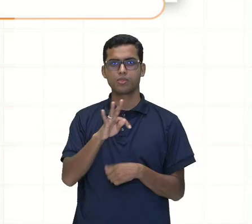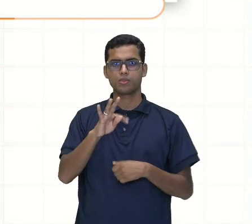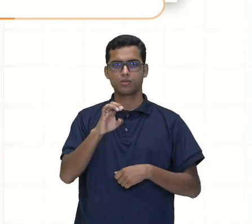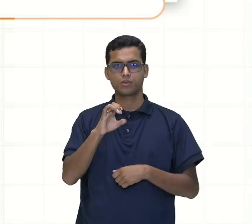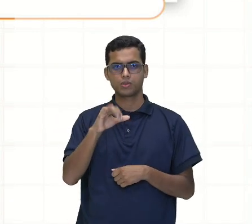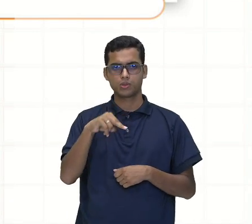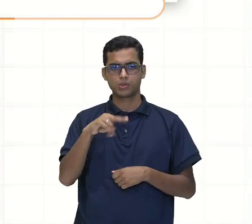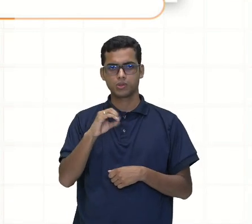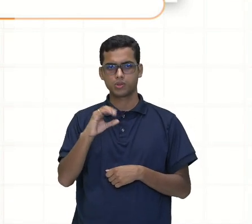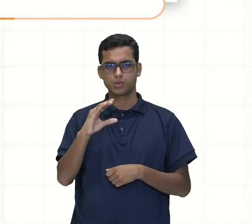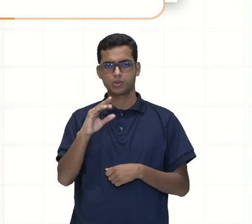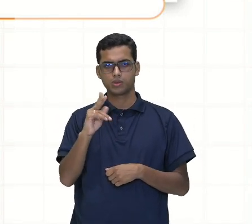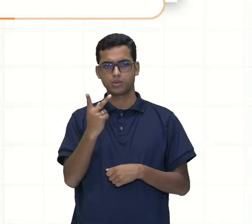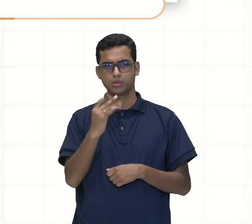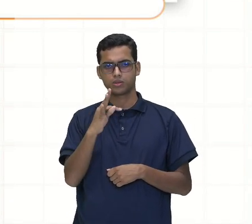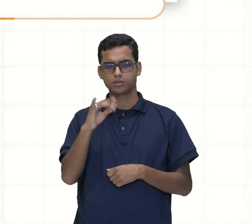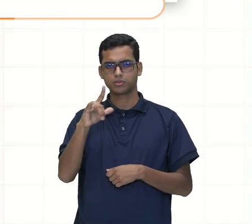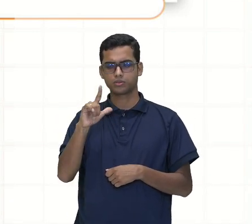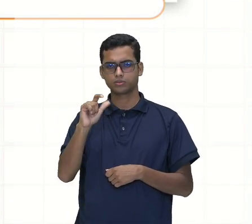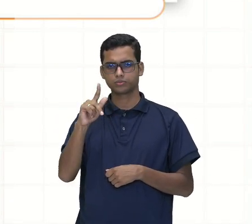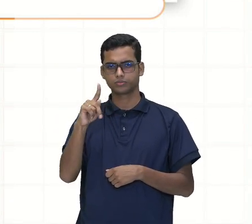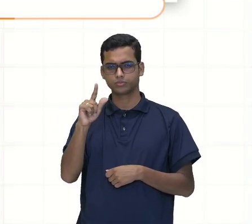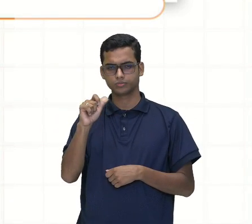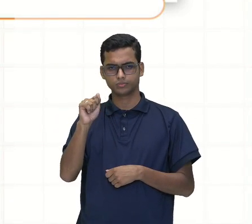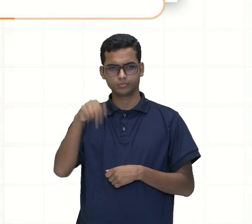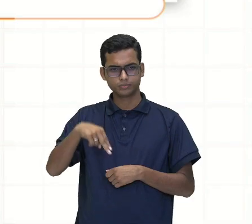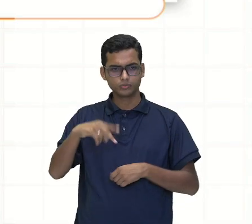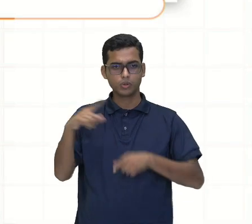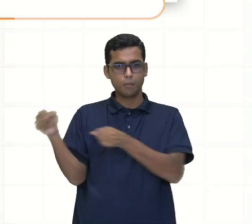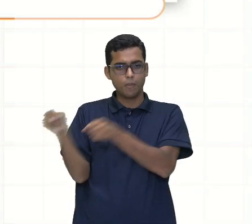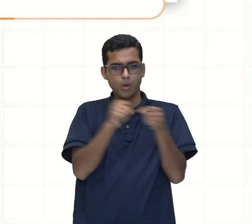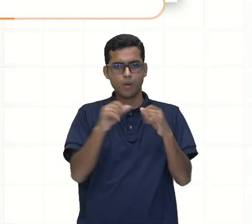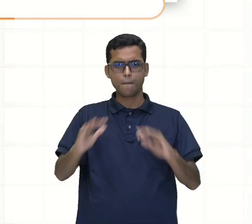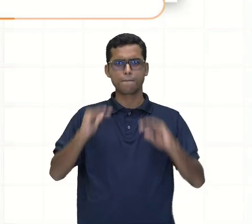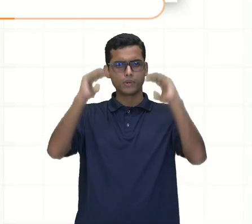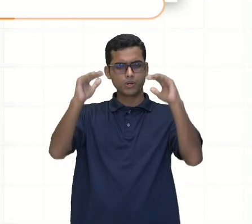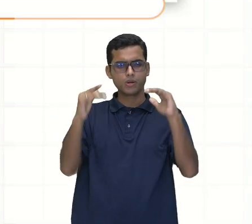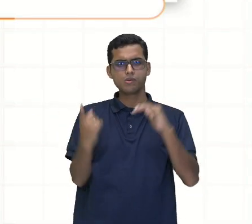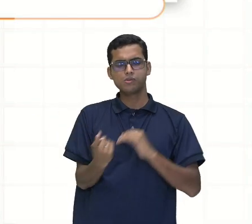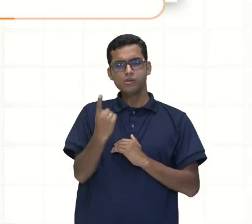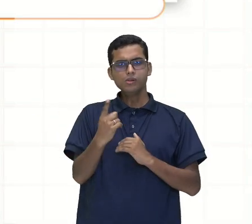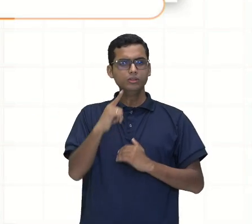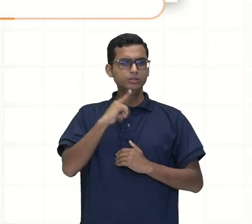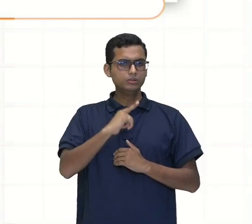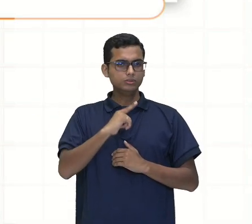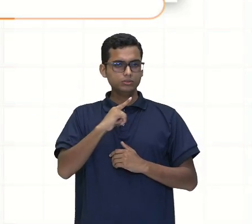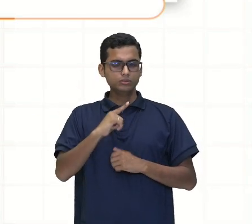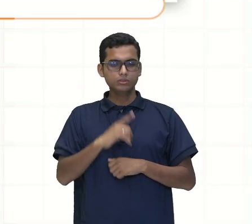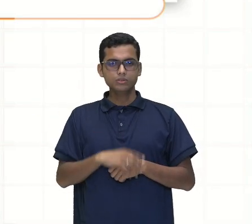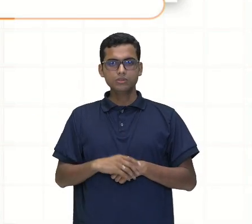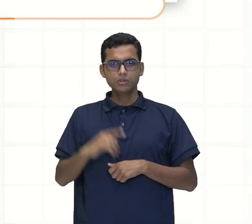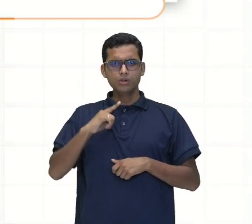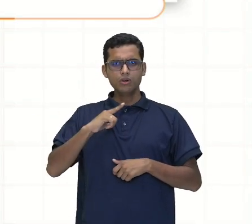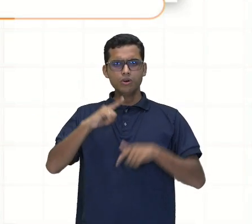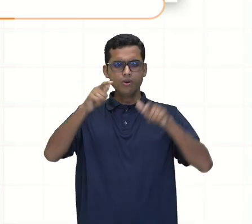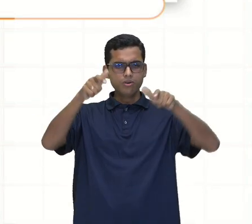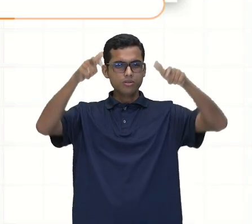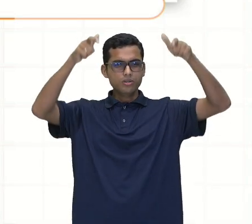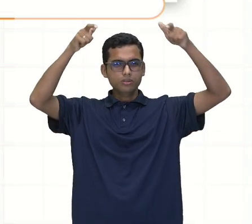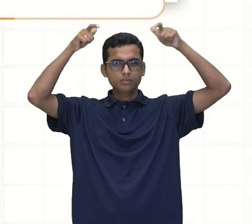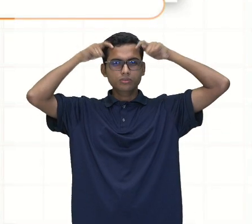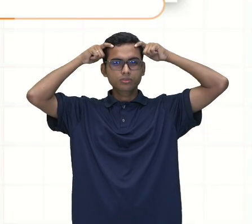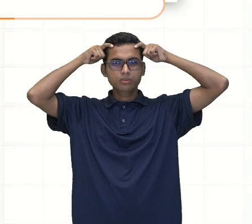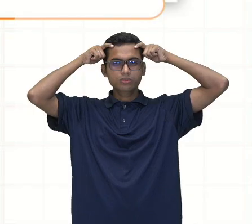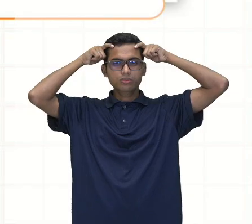Desenvolveram o comércio e o poder ele era centralizado, ou seja, havia a figura de um imperador. E para nós